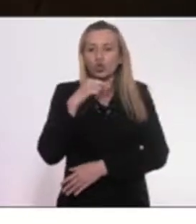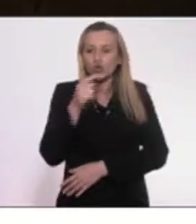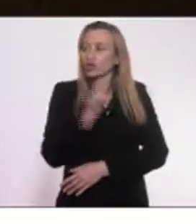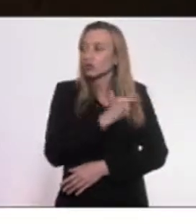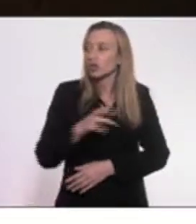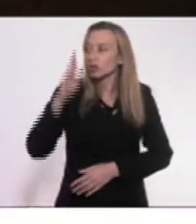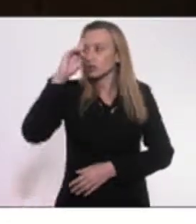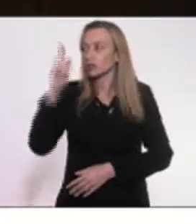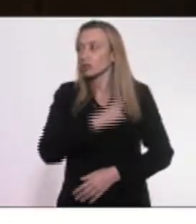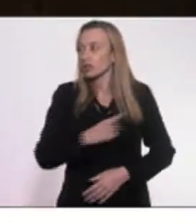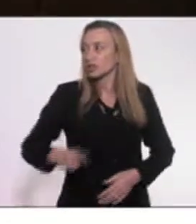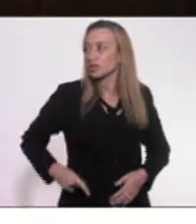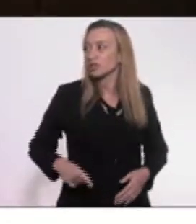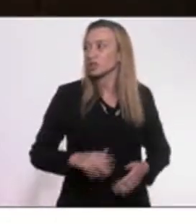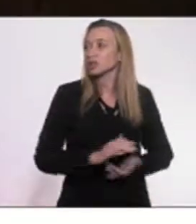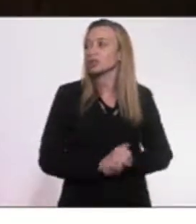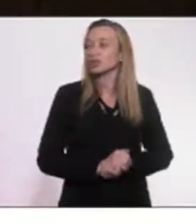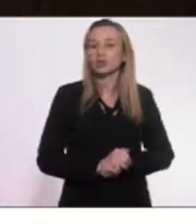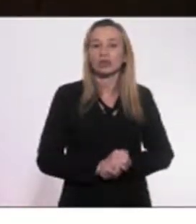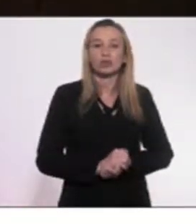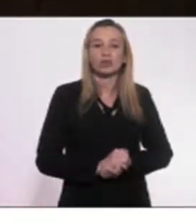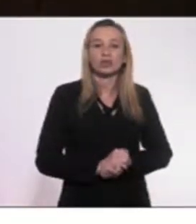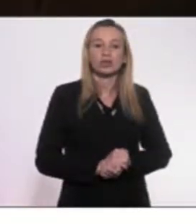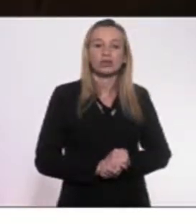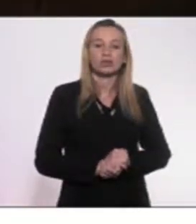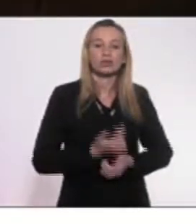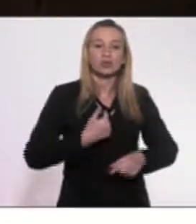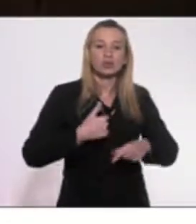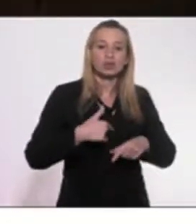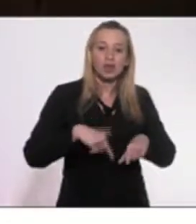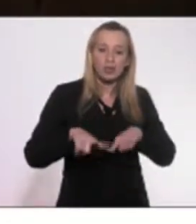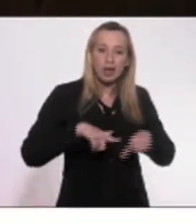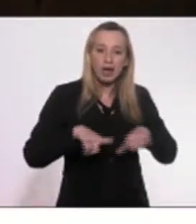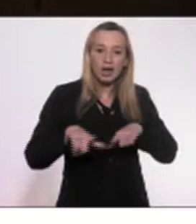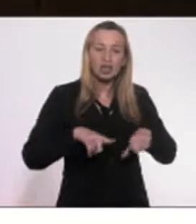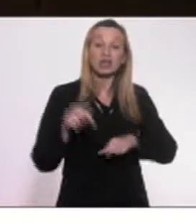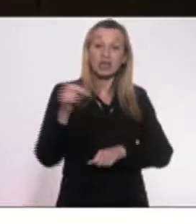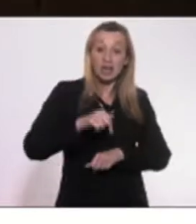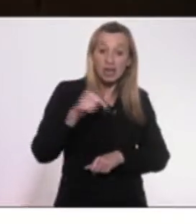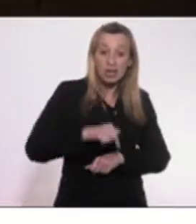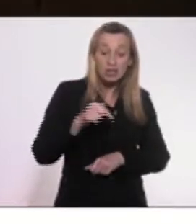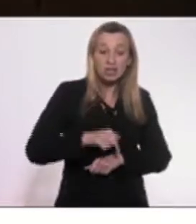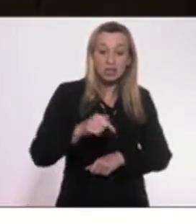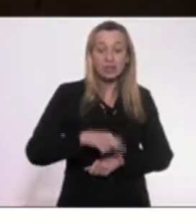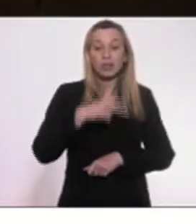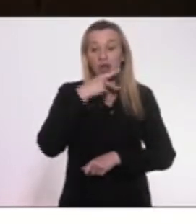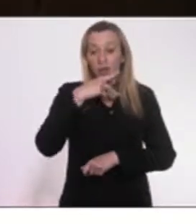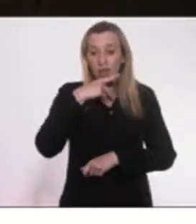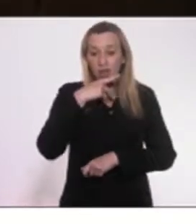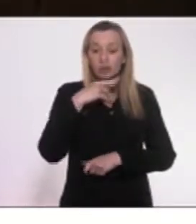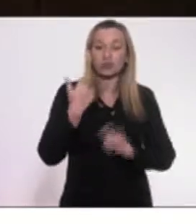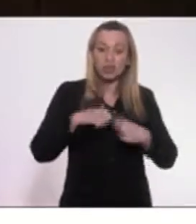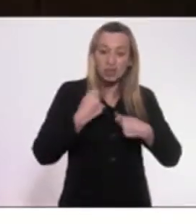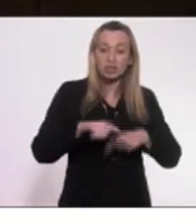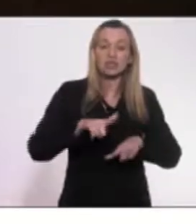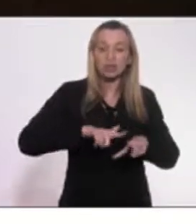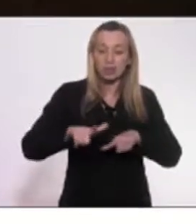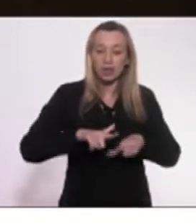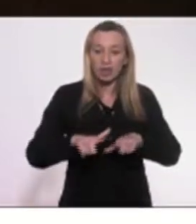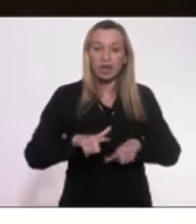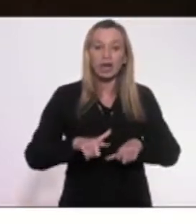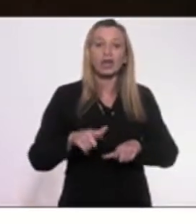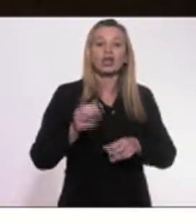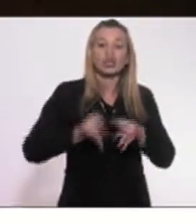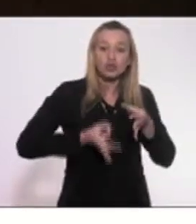senhora presidente, que uma das missões, e esse parlamento ele tem que se incumbir dessa missão, é